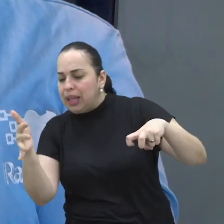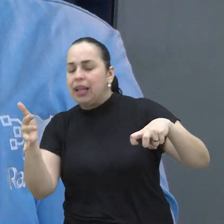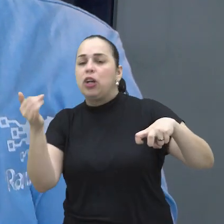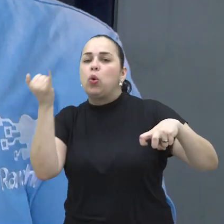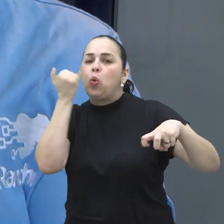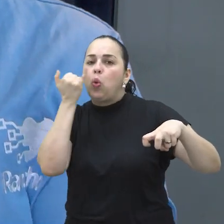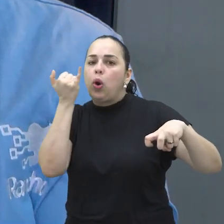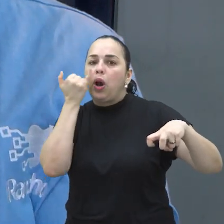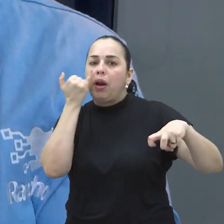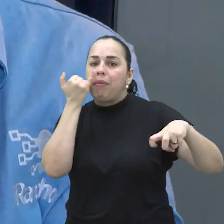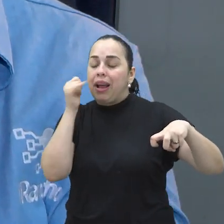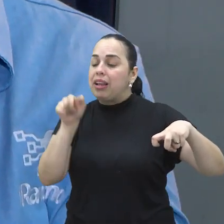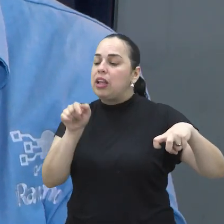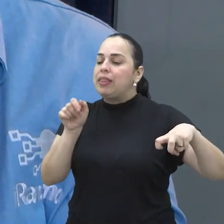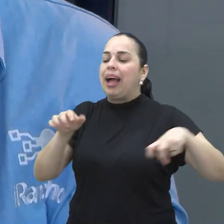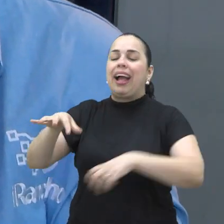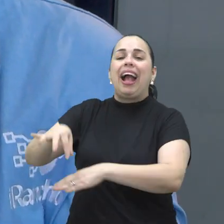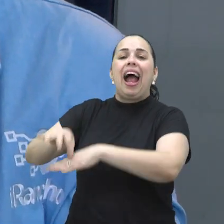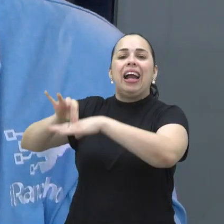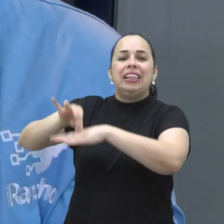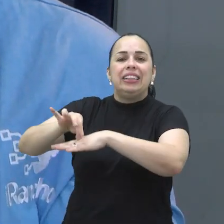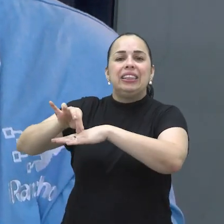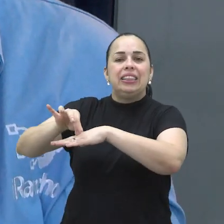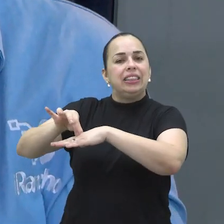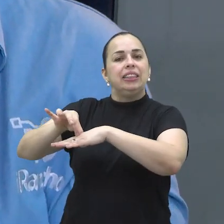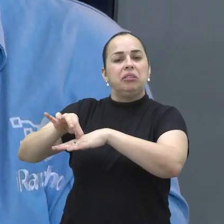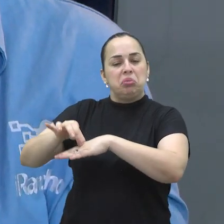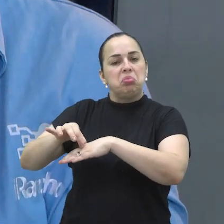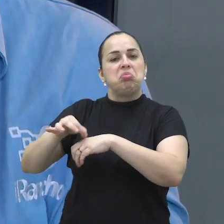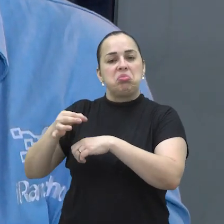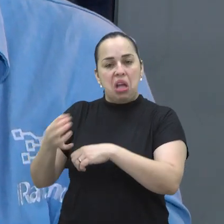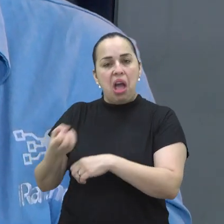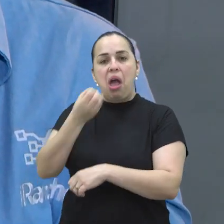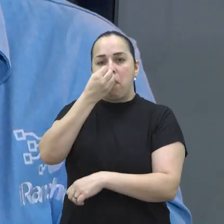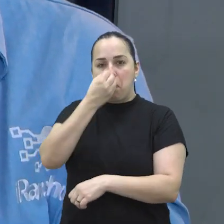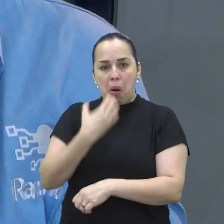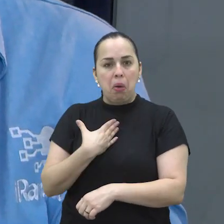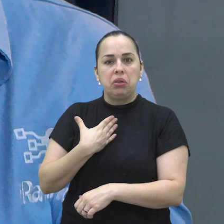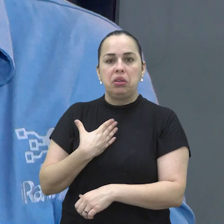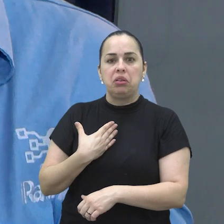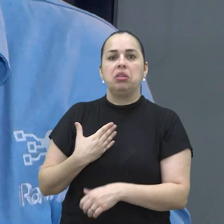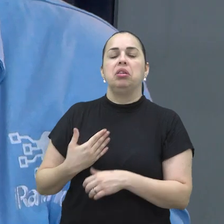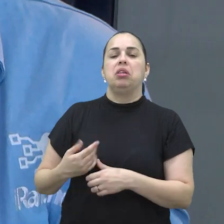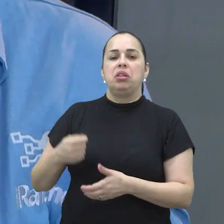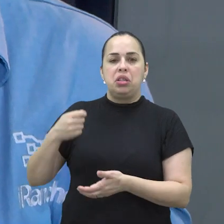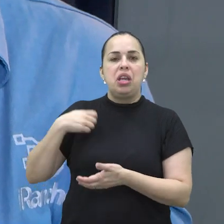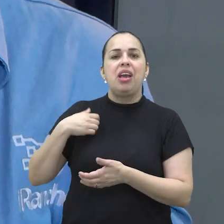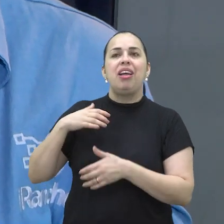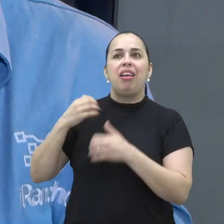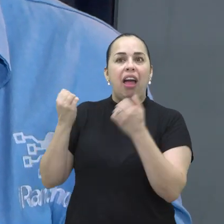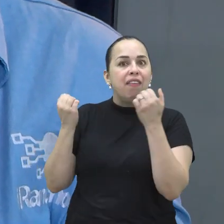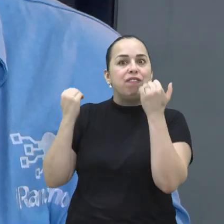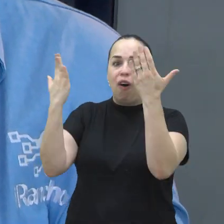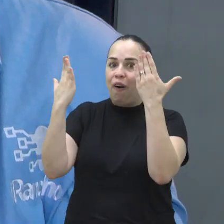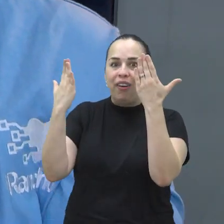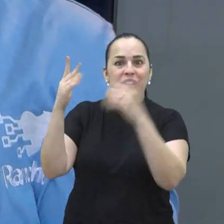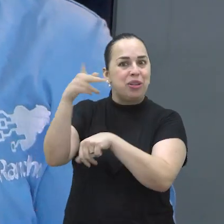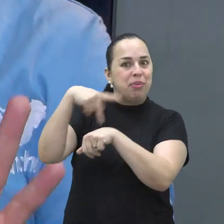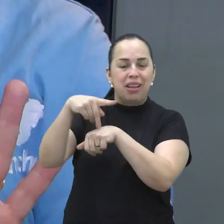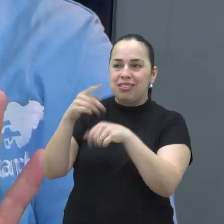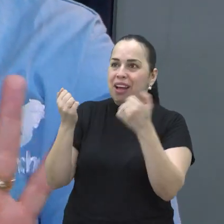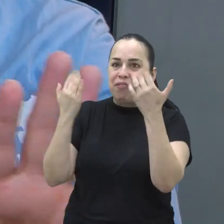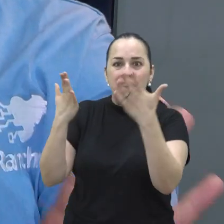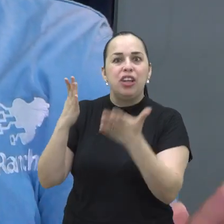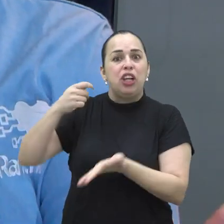levar os dados até a carne tem sido uma vertente super exigida pelos mercados lá fora.